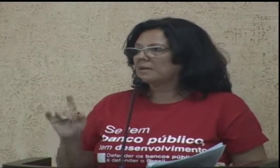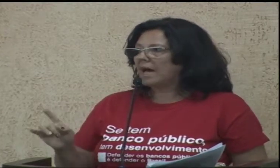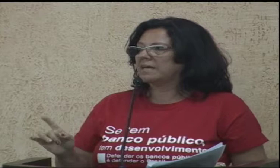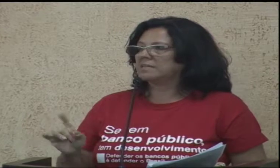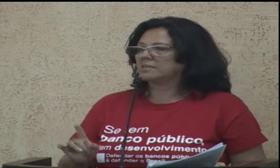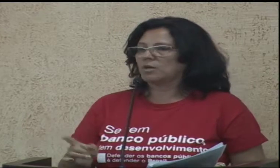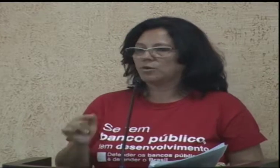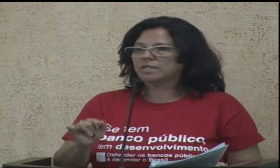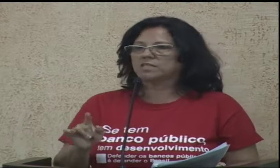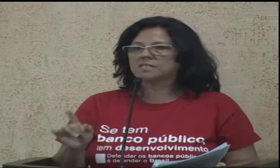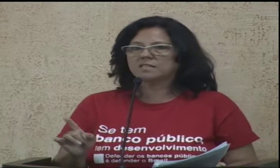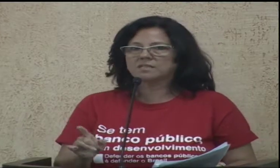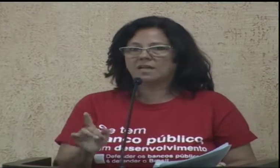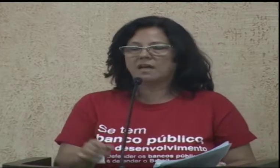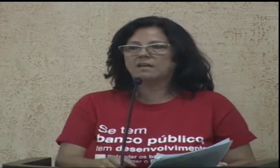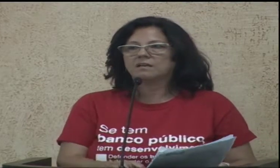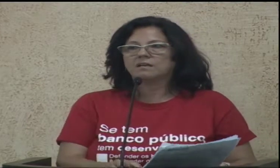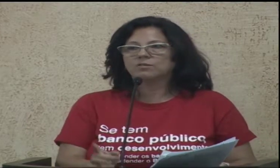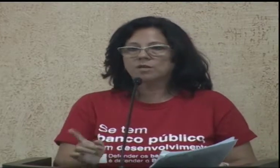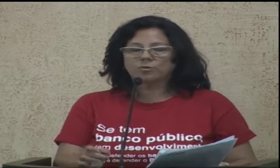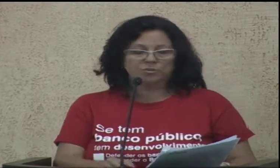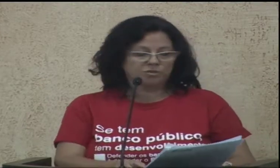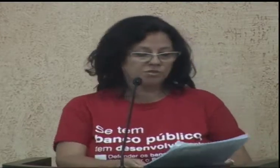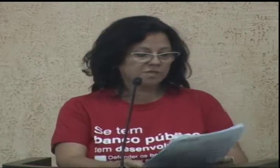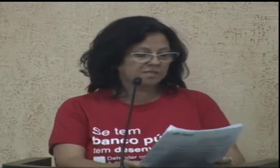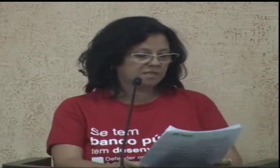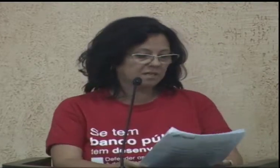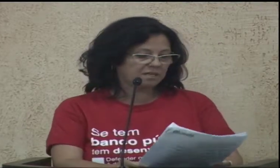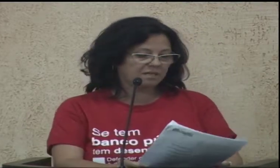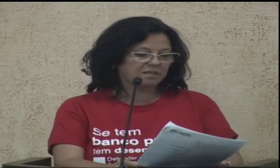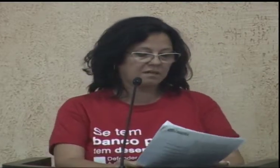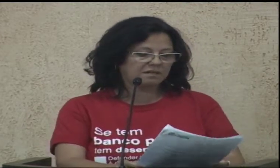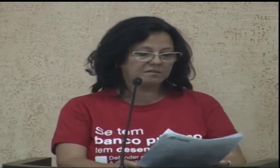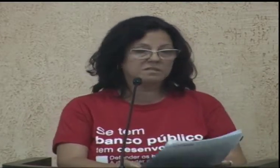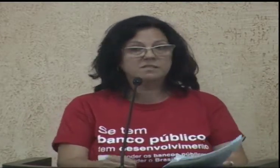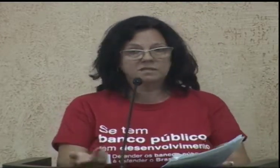problema ainda da outra agência que não tem condições